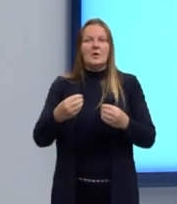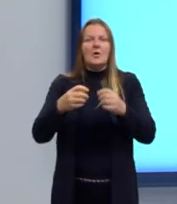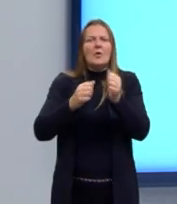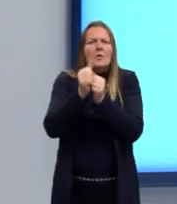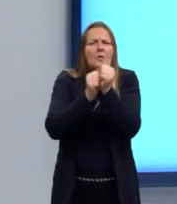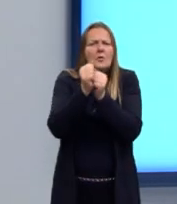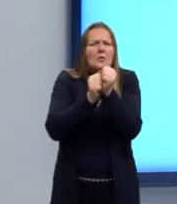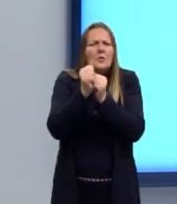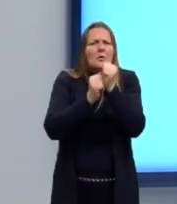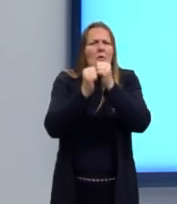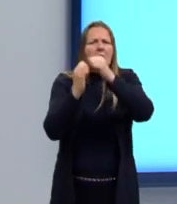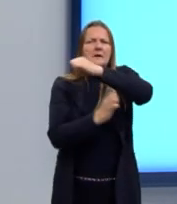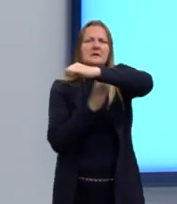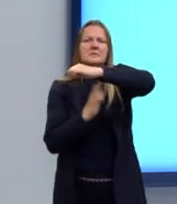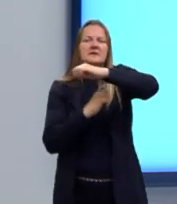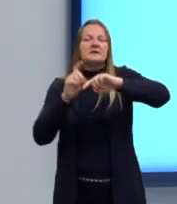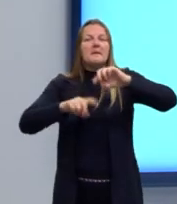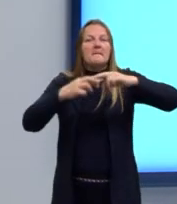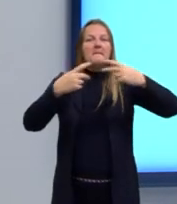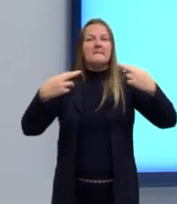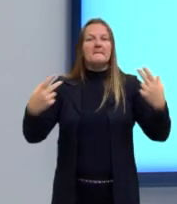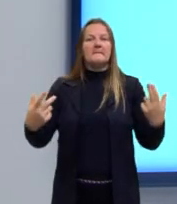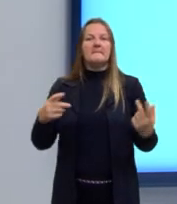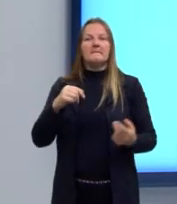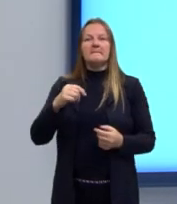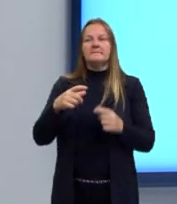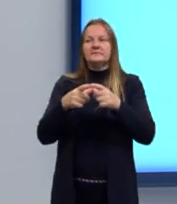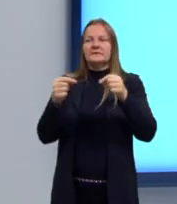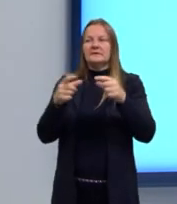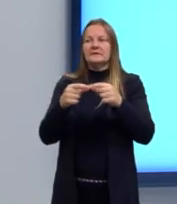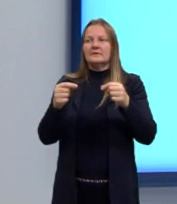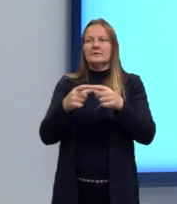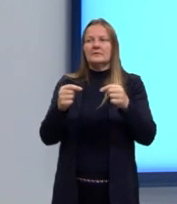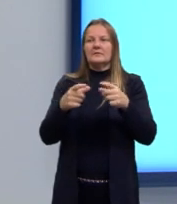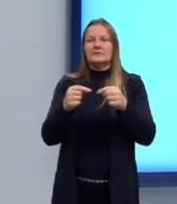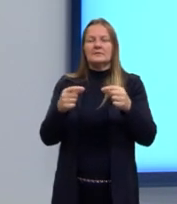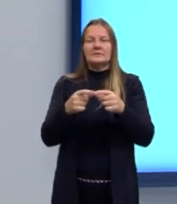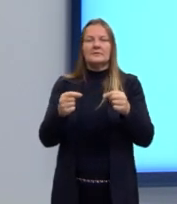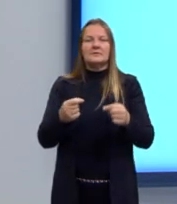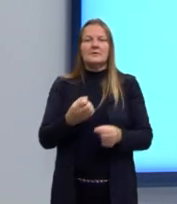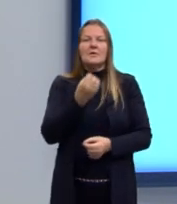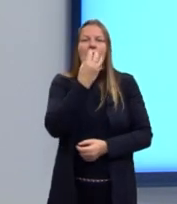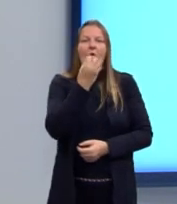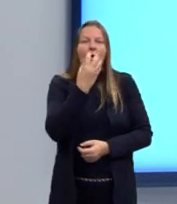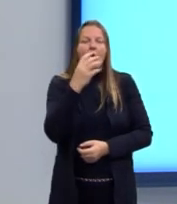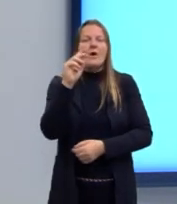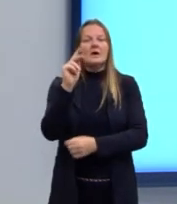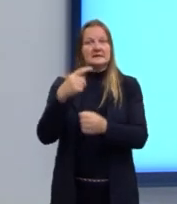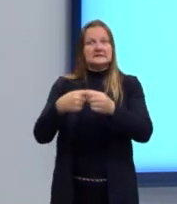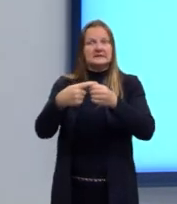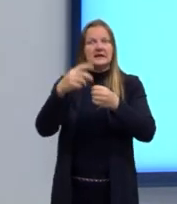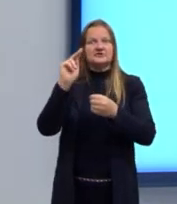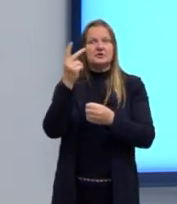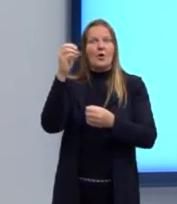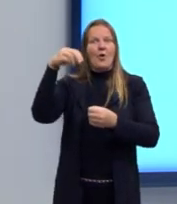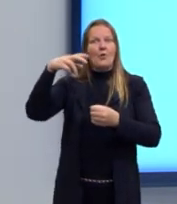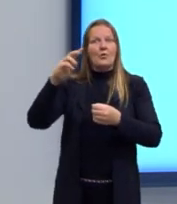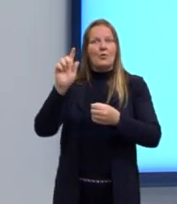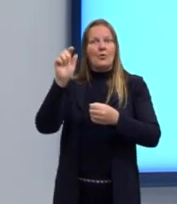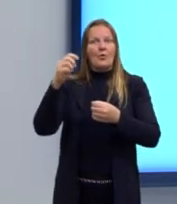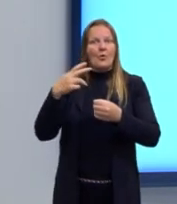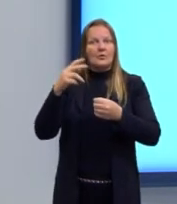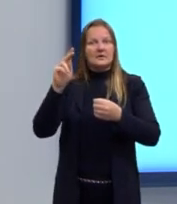matéria aliás multinacionais japonesas matéria-prima brasileira competir no mercado americano